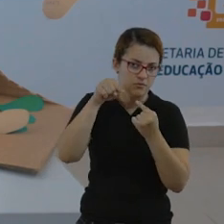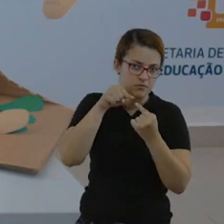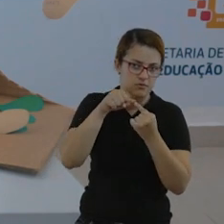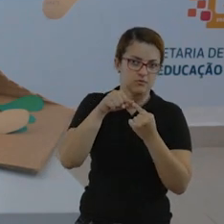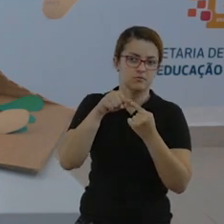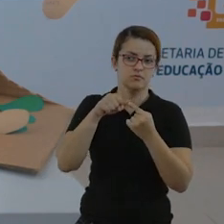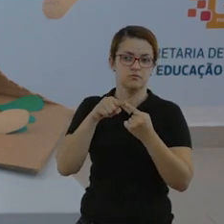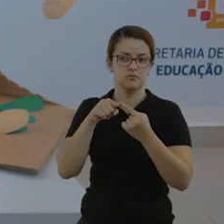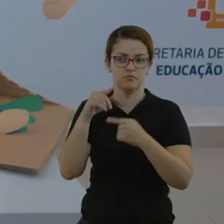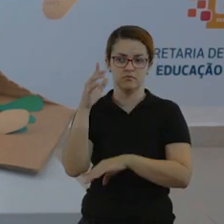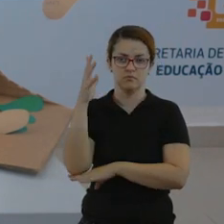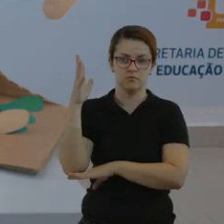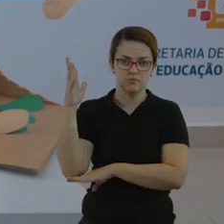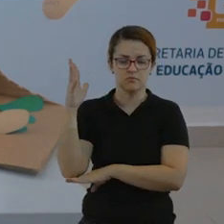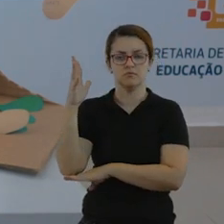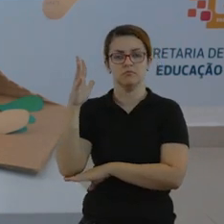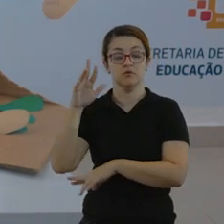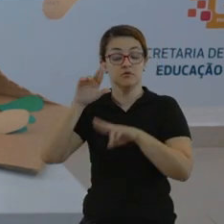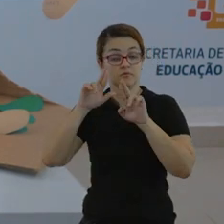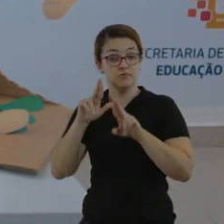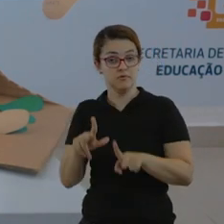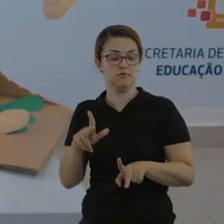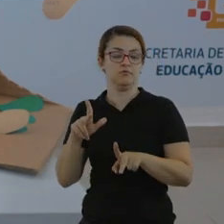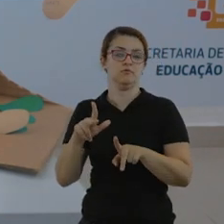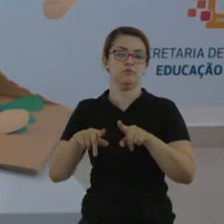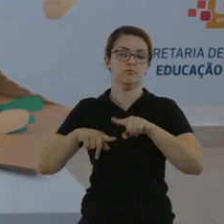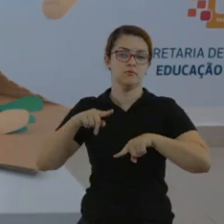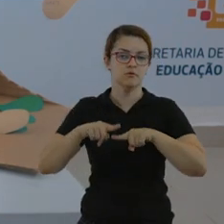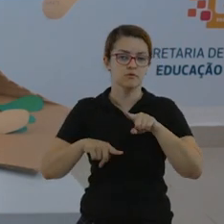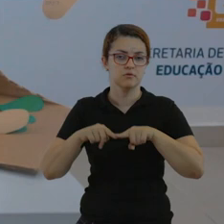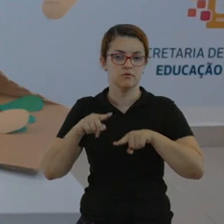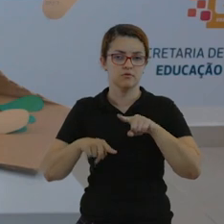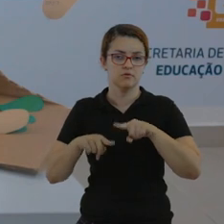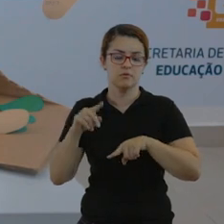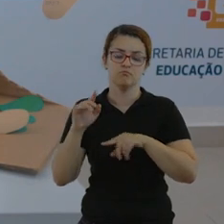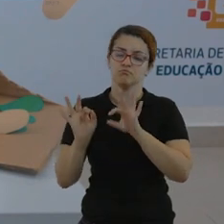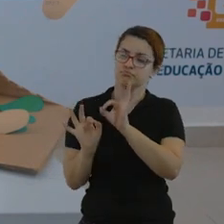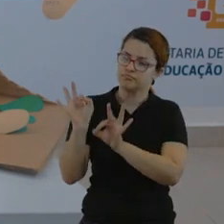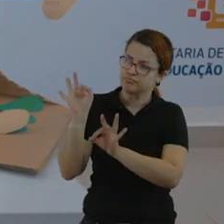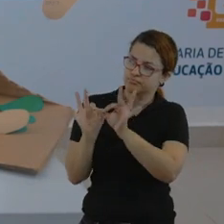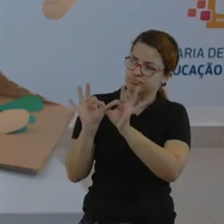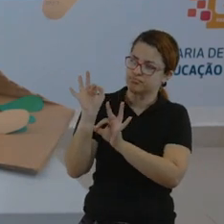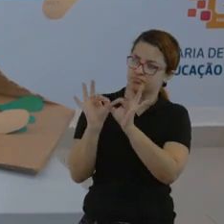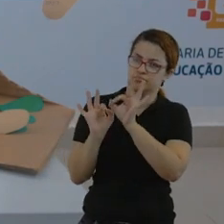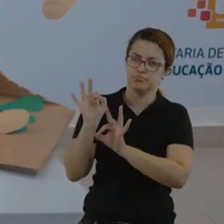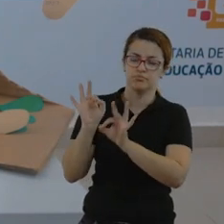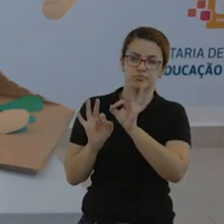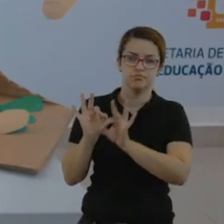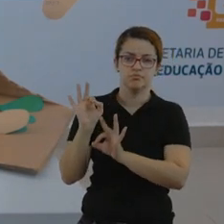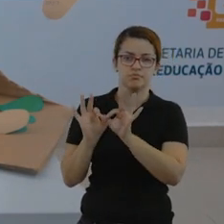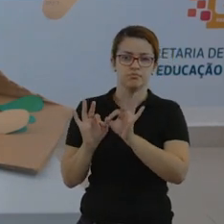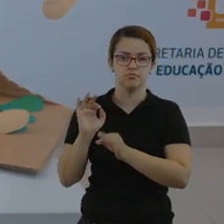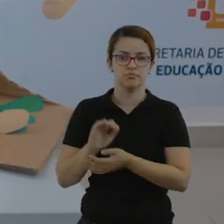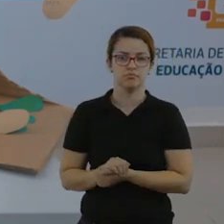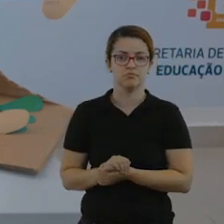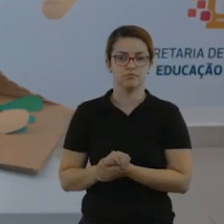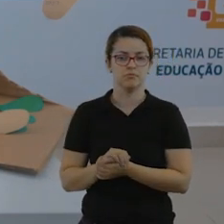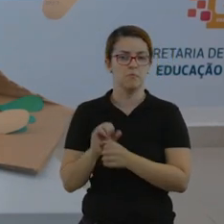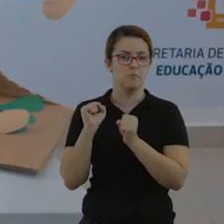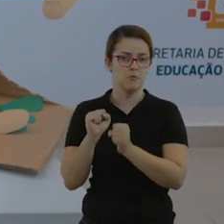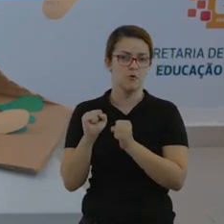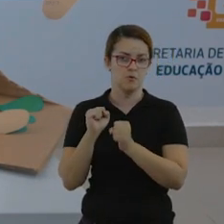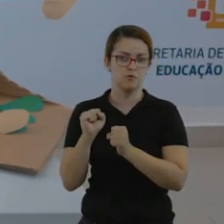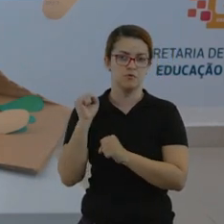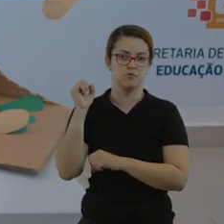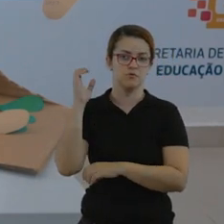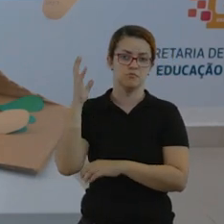nossa proposta é a gente fazer uso de materiais diferentes e aprender com esse processo. Então, você pode